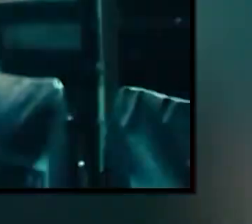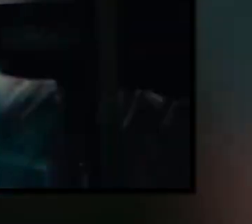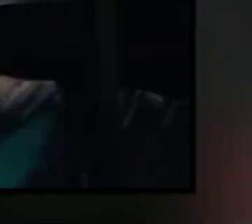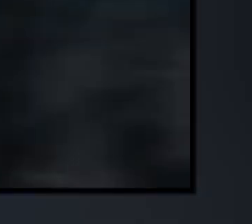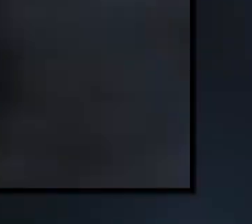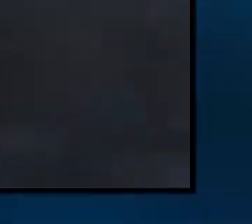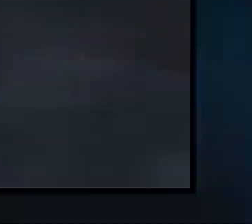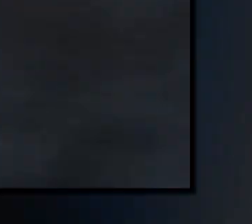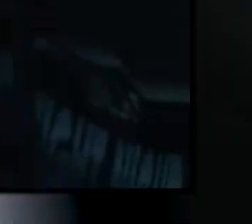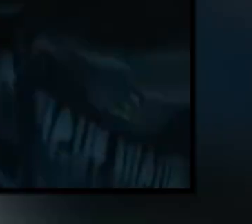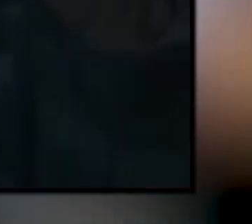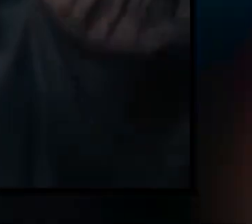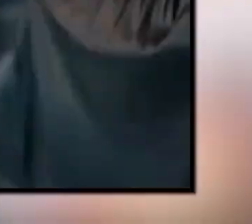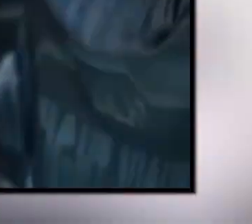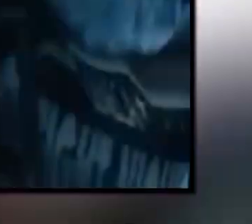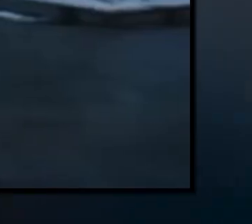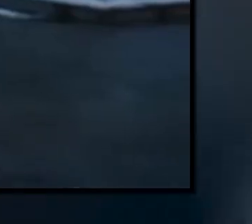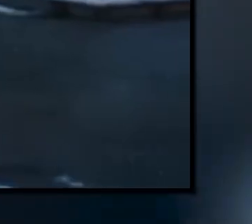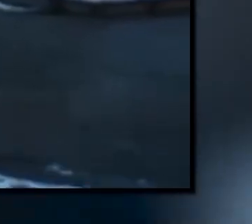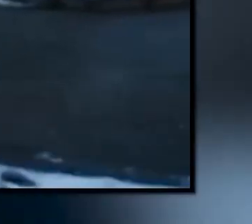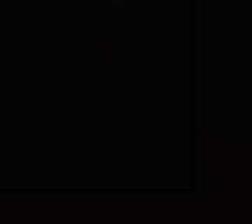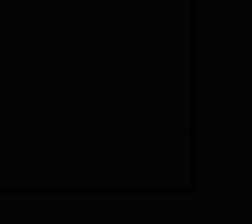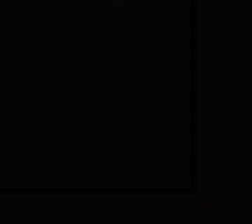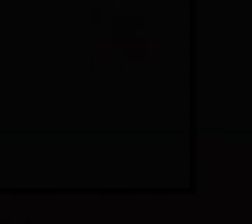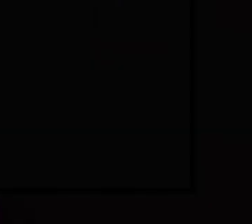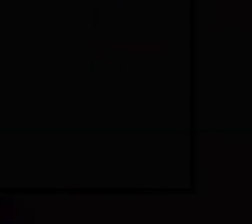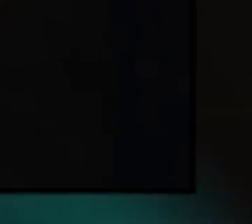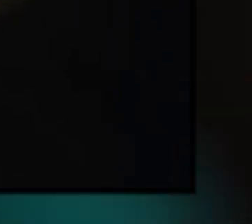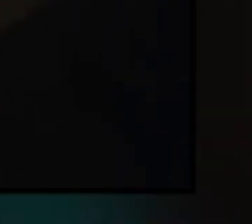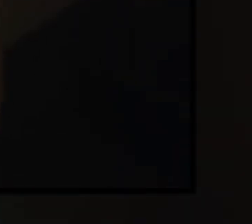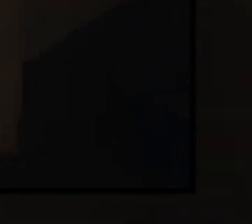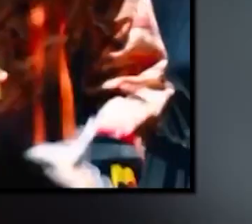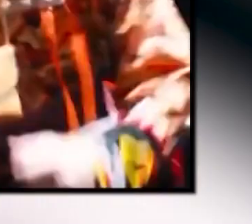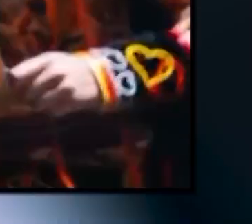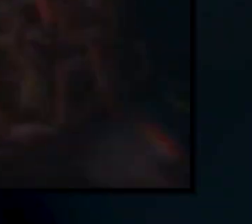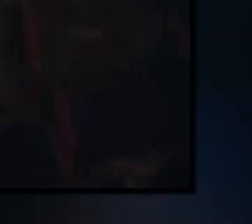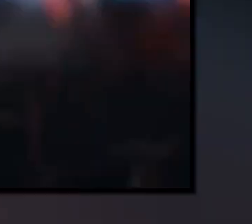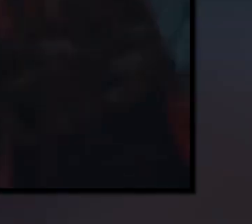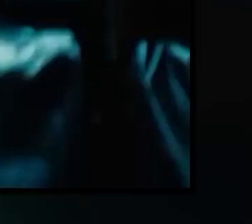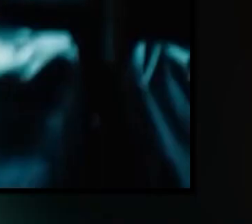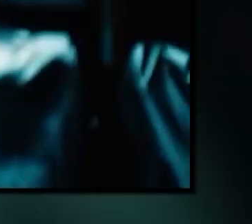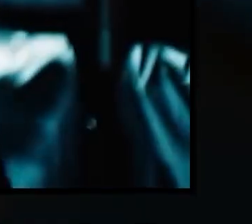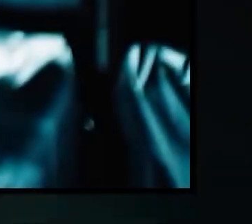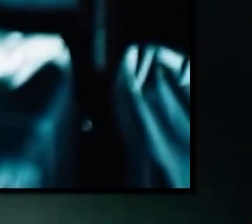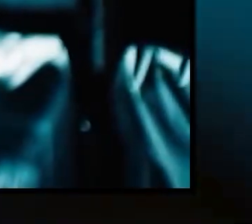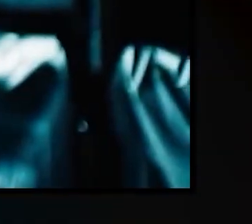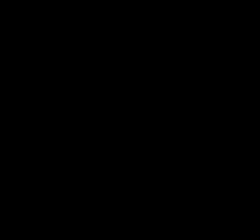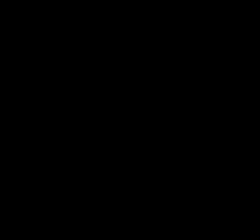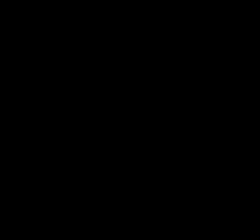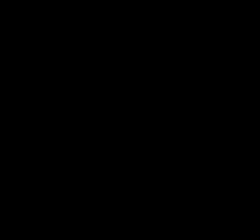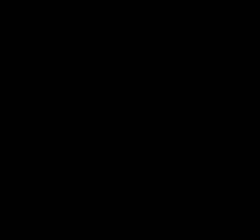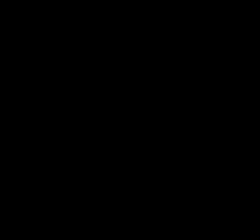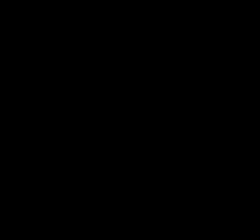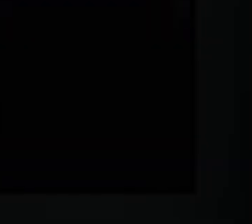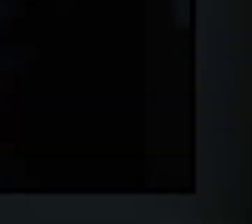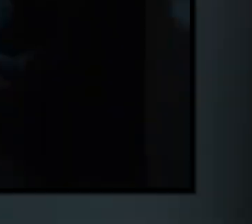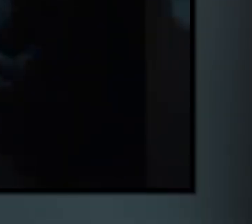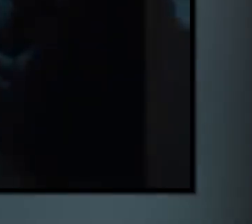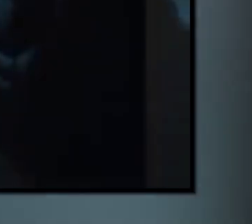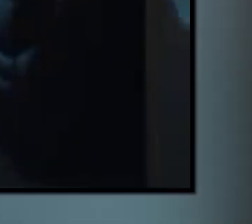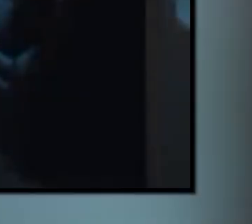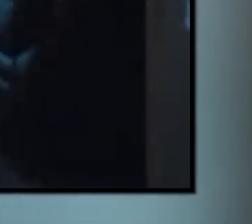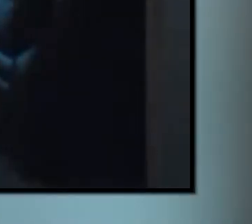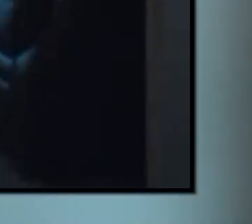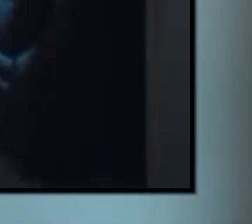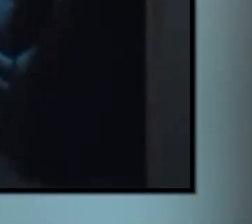I tell myself she's dead, but she keeps swimming on back to me. To remind me she's still out there.